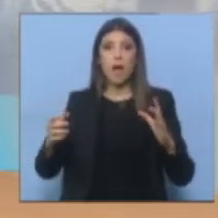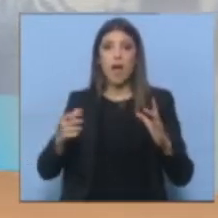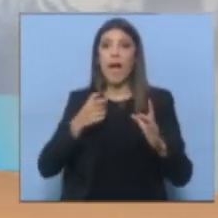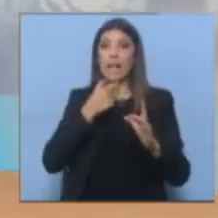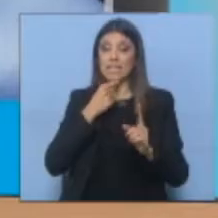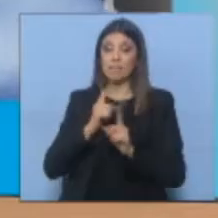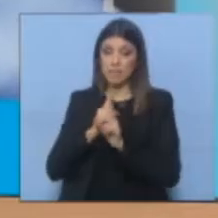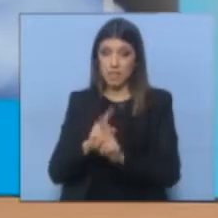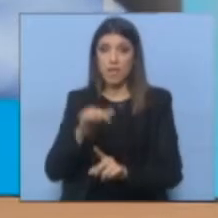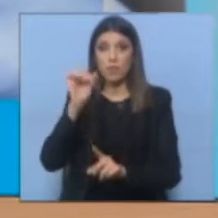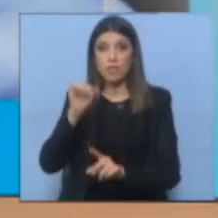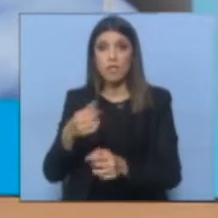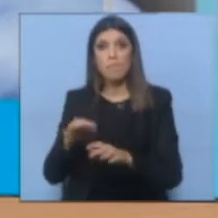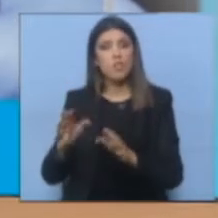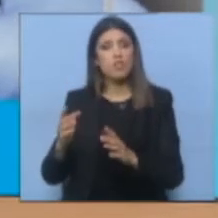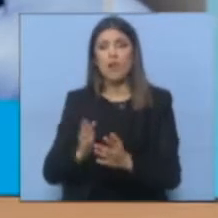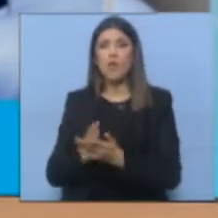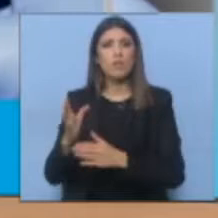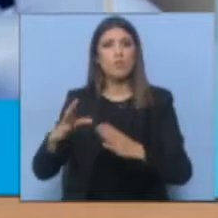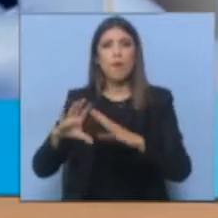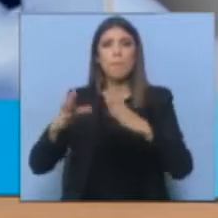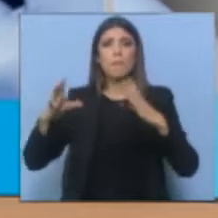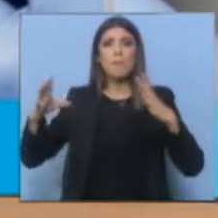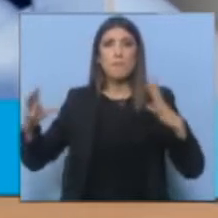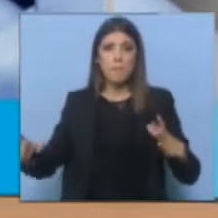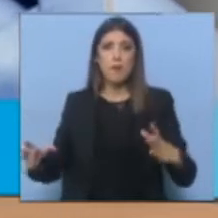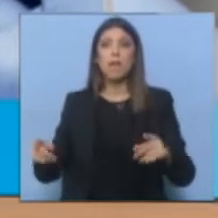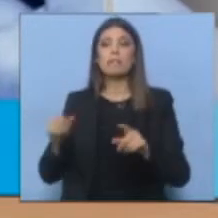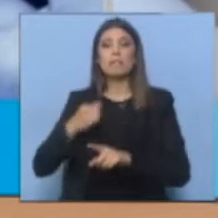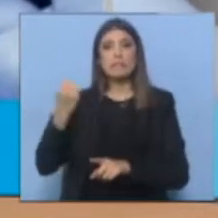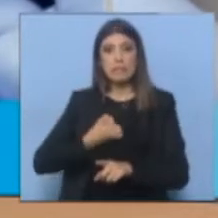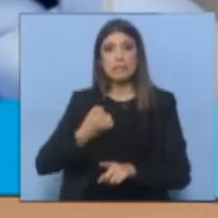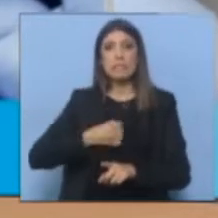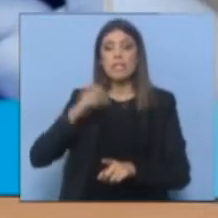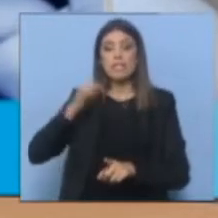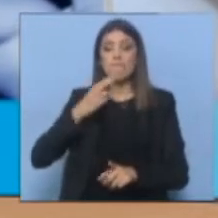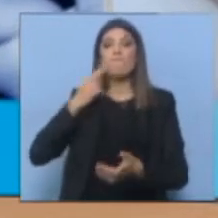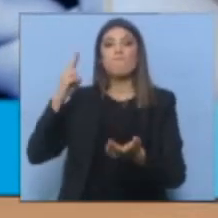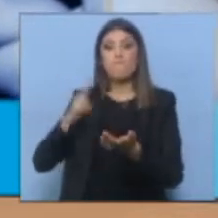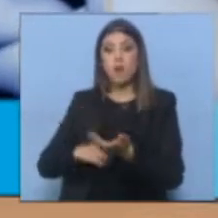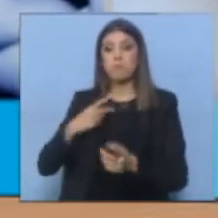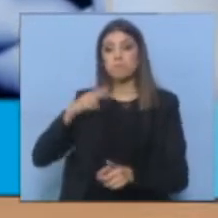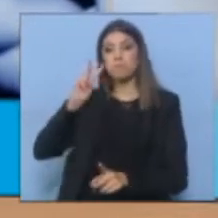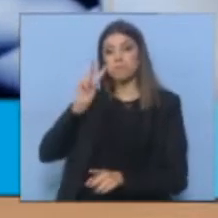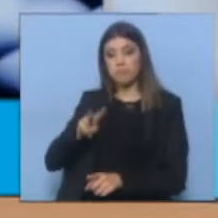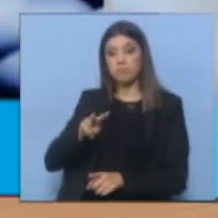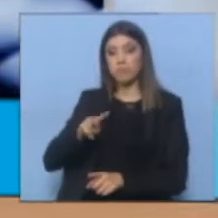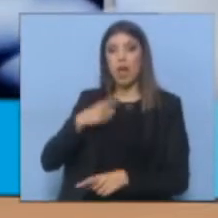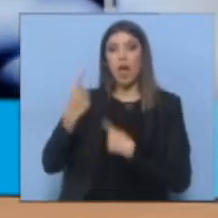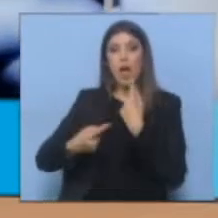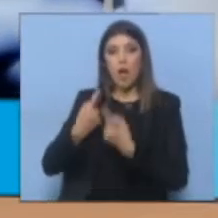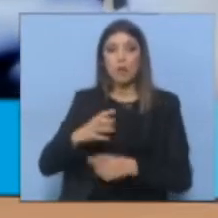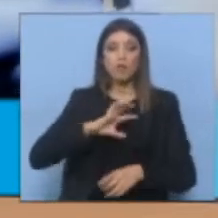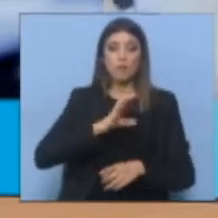Sim, nós temos essa percepção quando determinados países onde a perseguição é muito